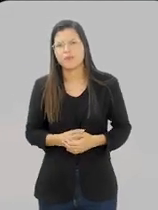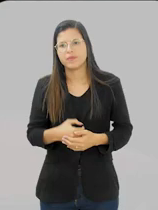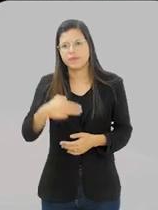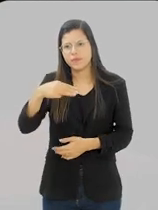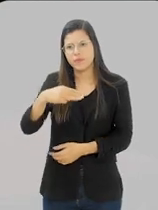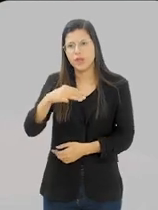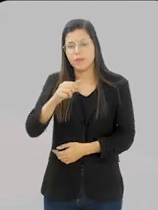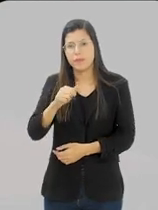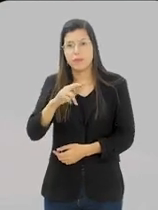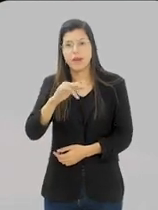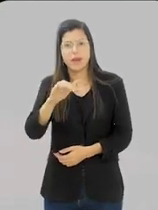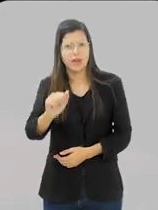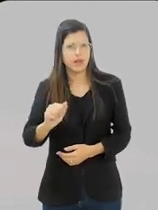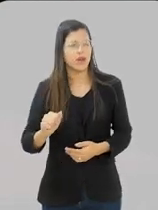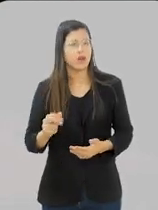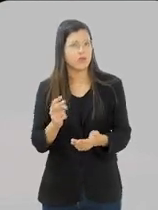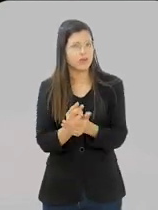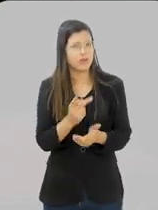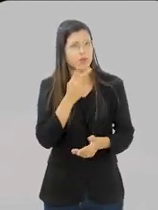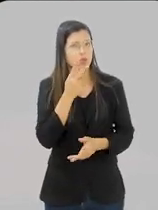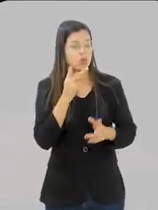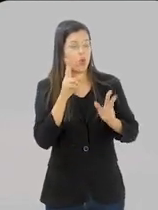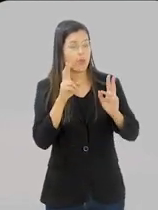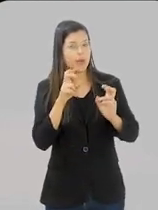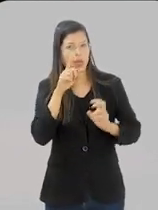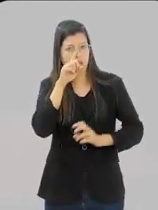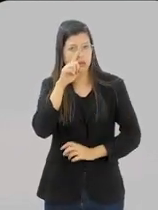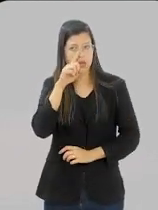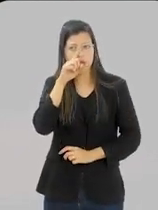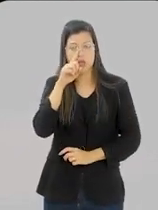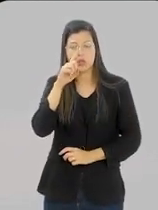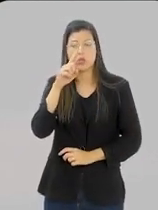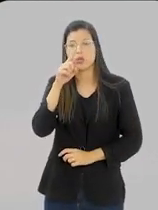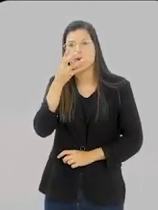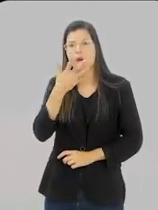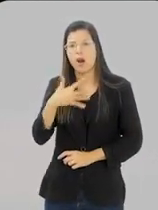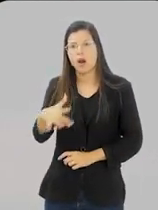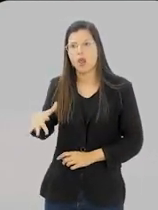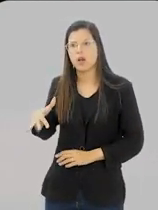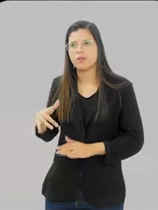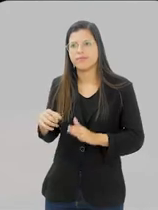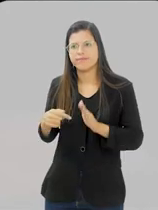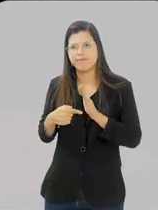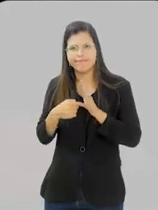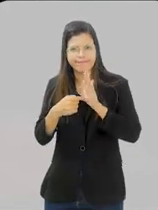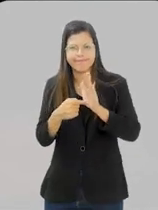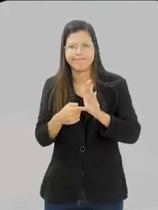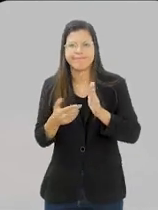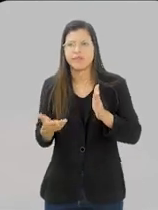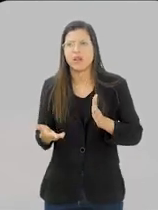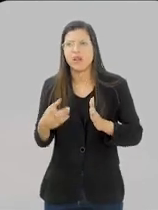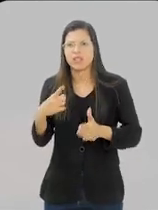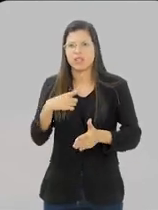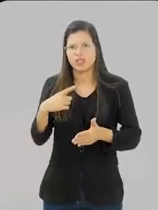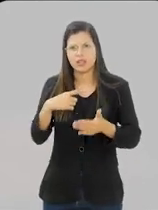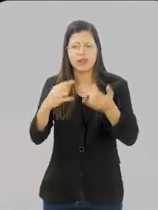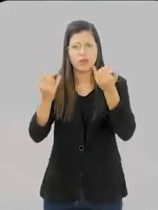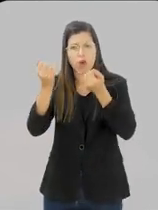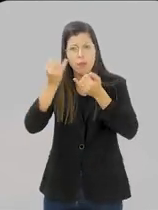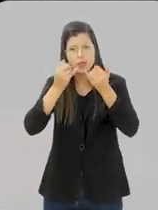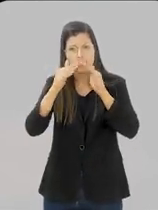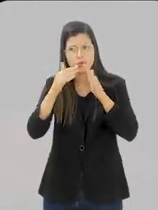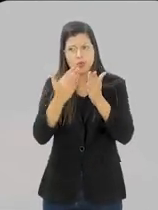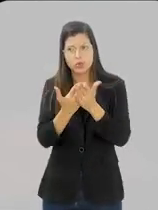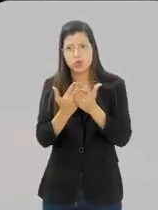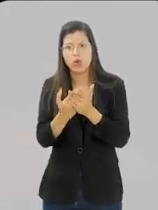Maria, ainda falando sobre essa questão dos riscos, né, que as crianças estão expostas, a gente tem notícias, por exemplo, de